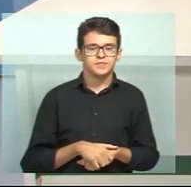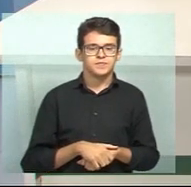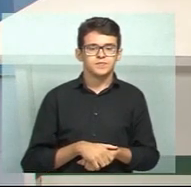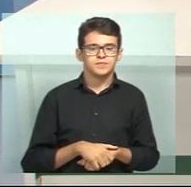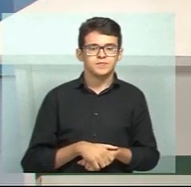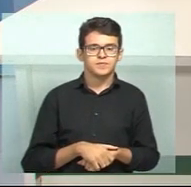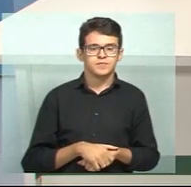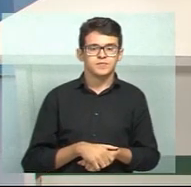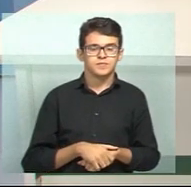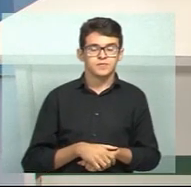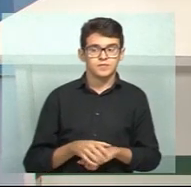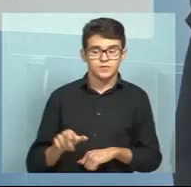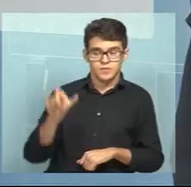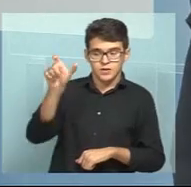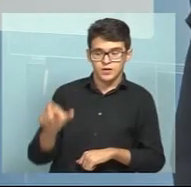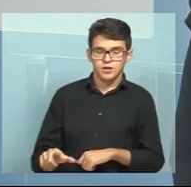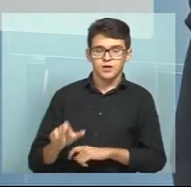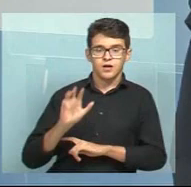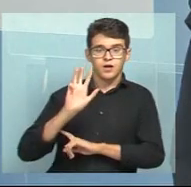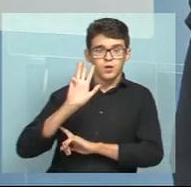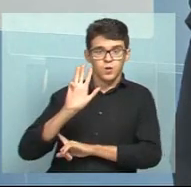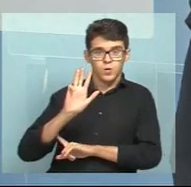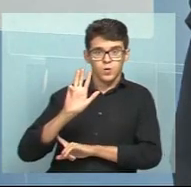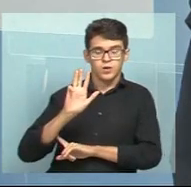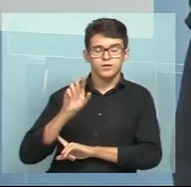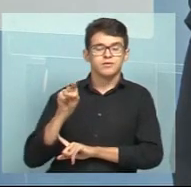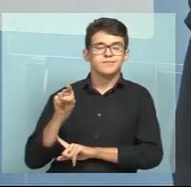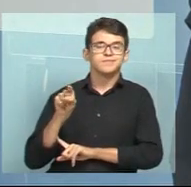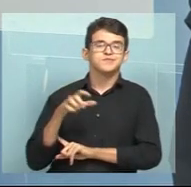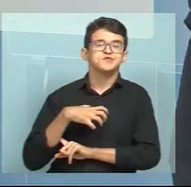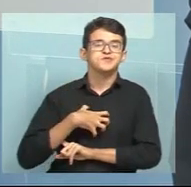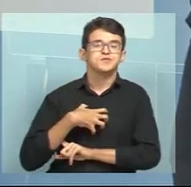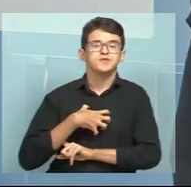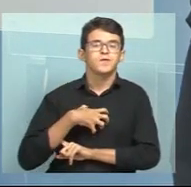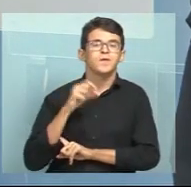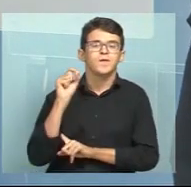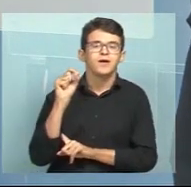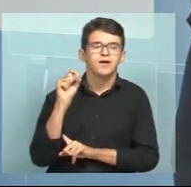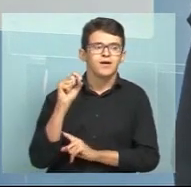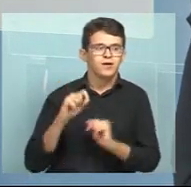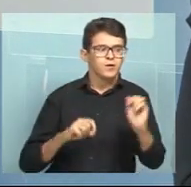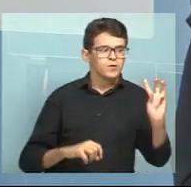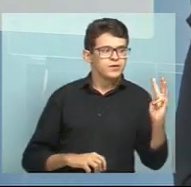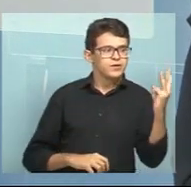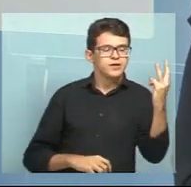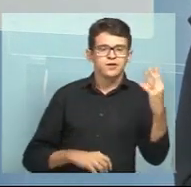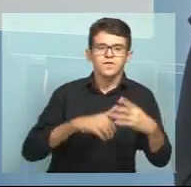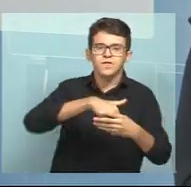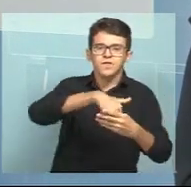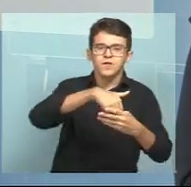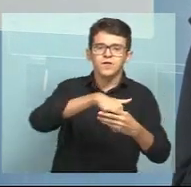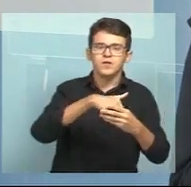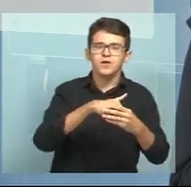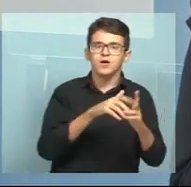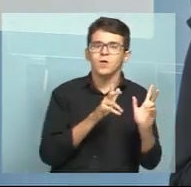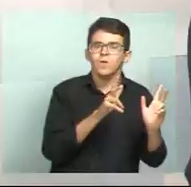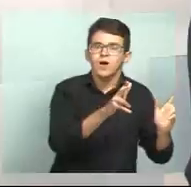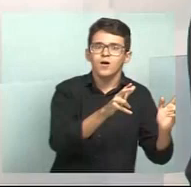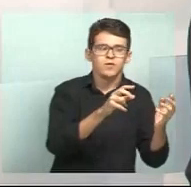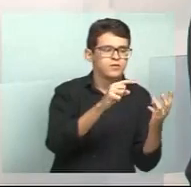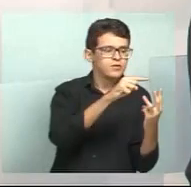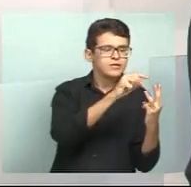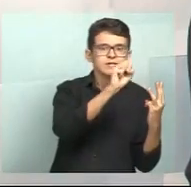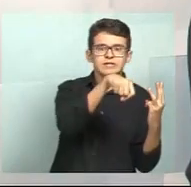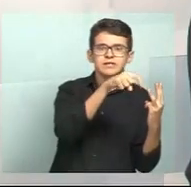o presidente Lula esperava é que não fosse por unanimidade. Porque